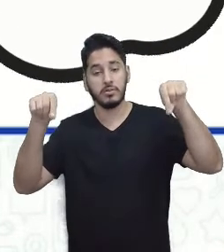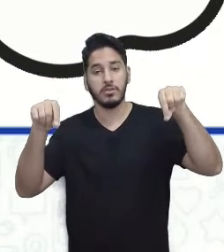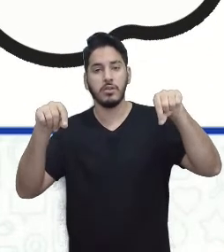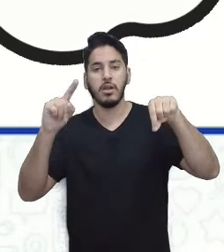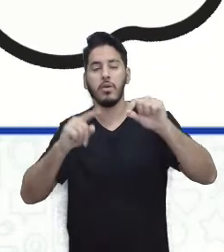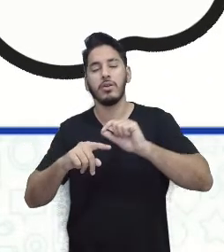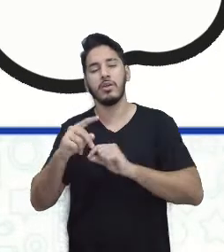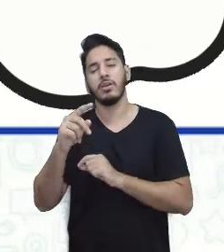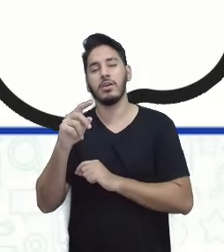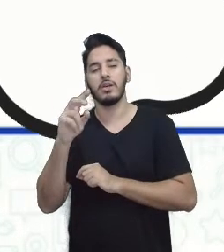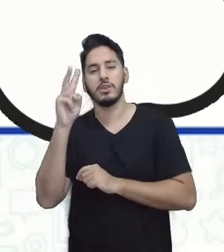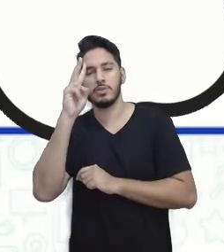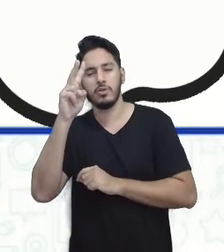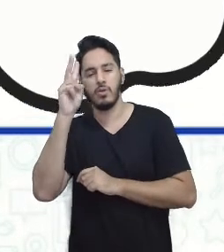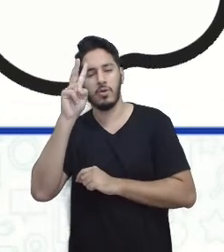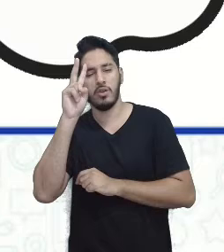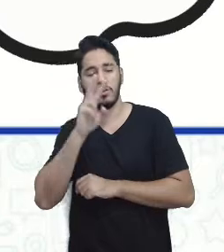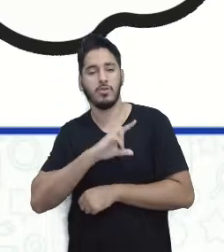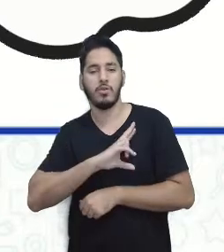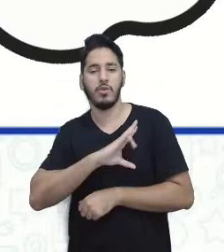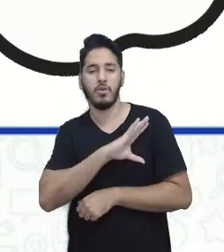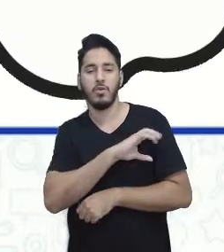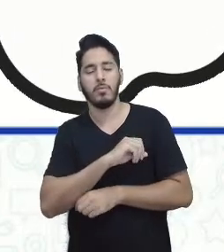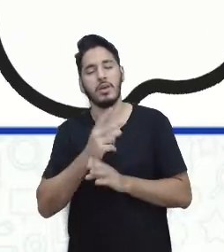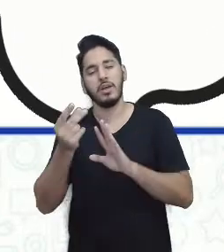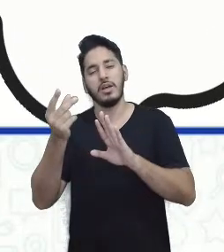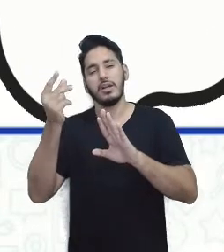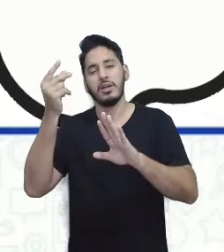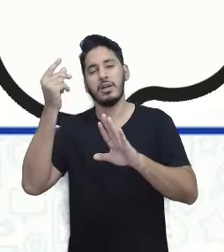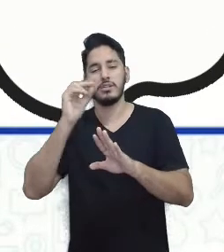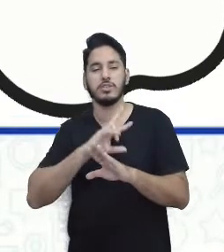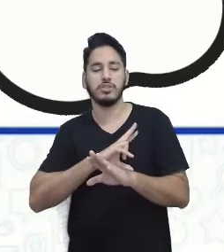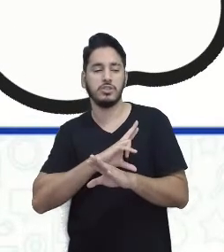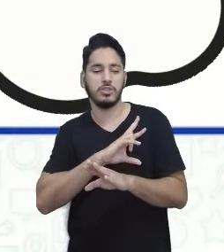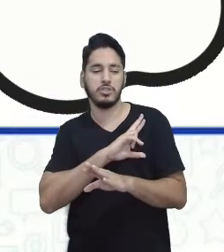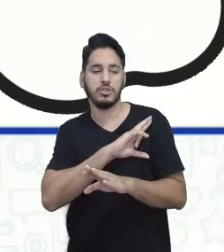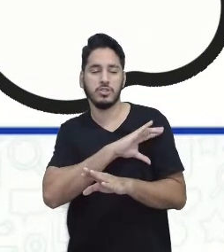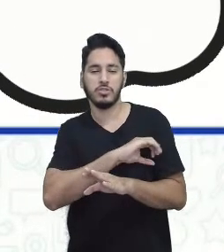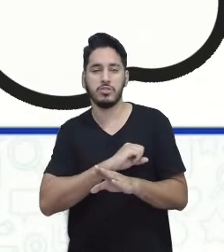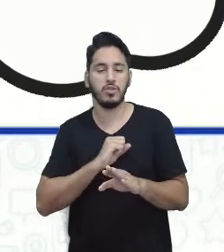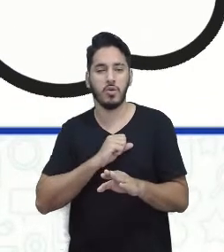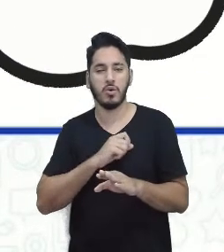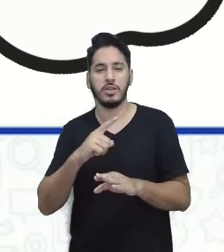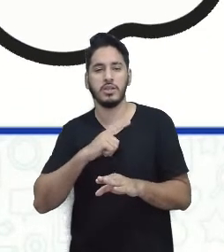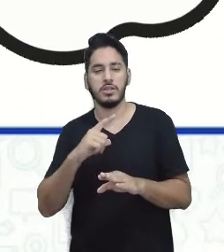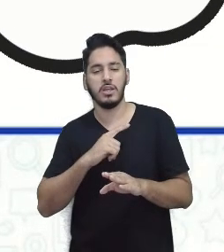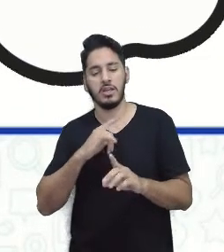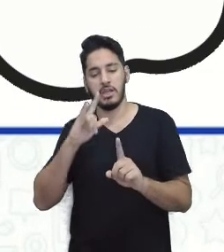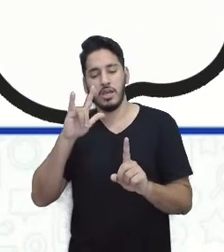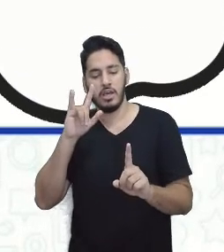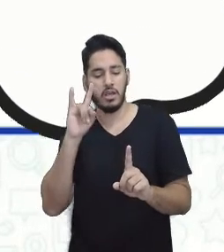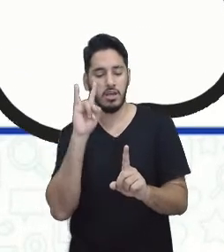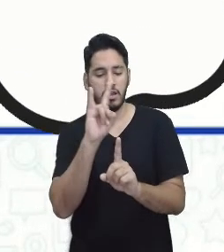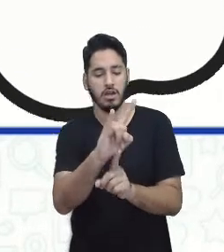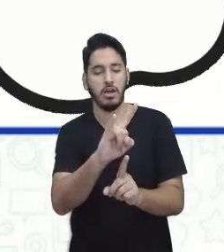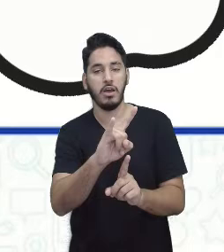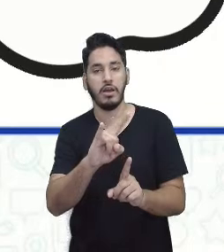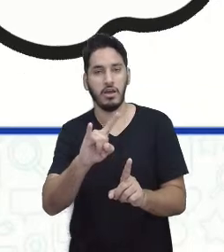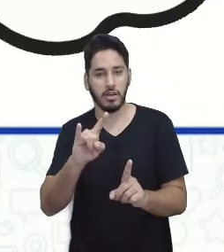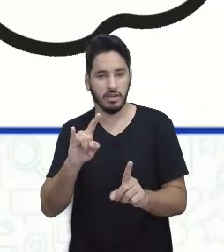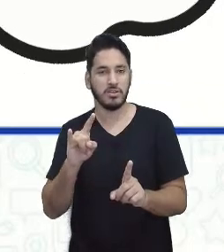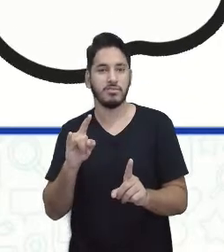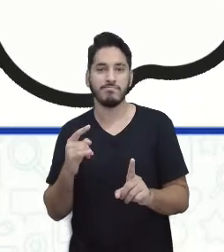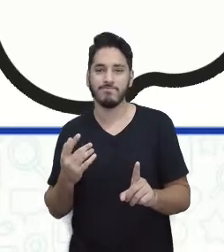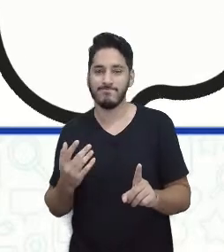lá no romanceiro medieval também, né? Aquelas histórias que vai de traição. É muito trazido